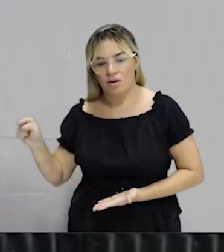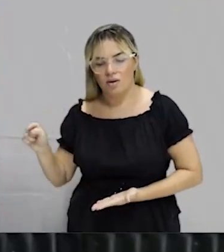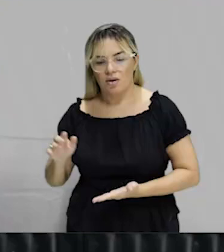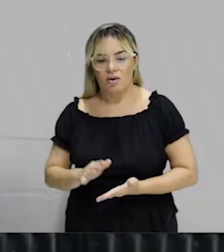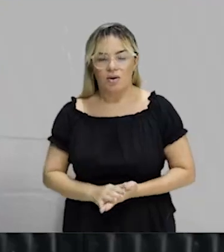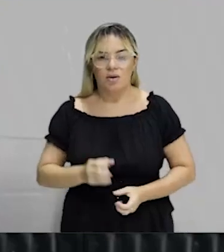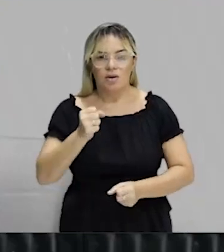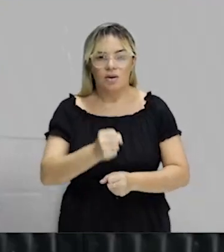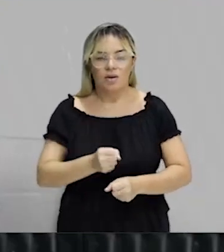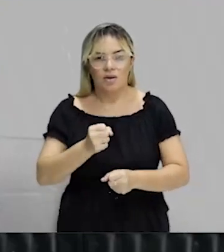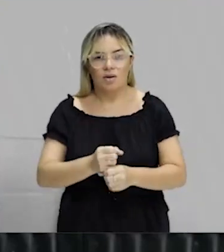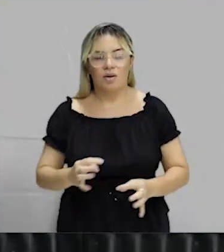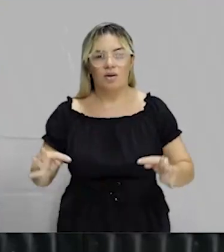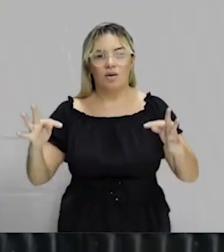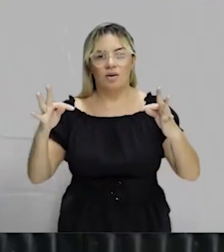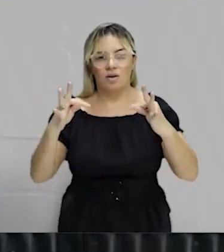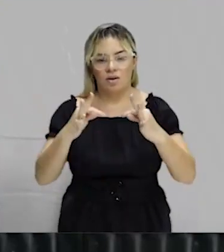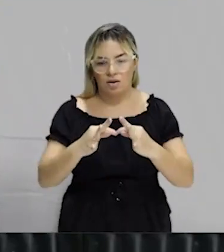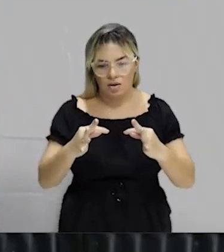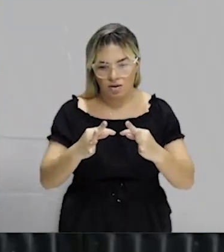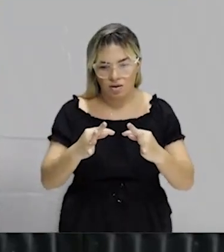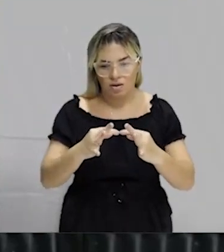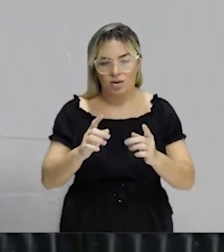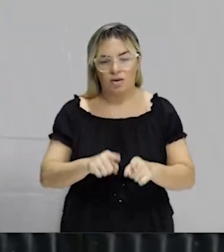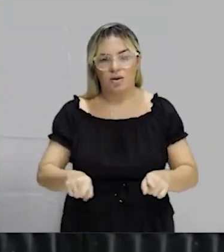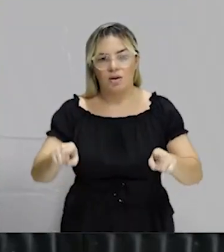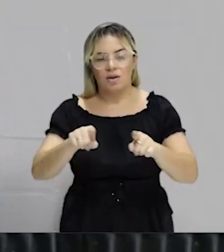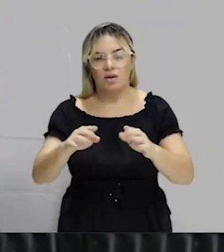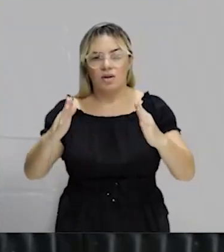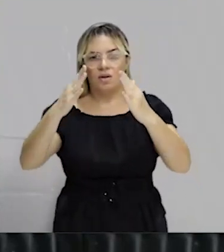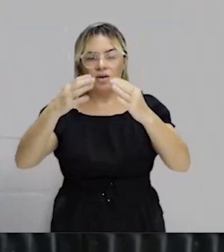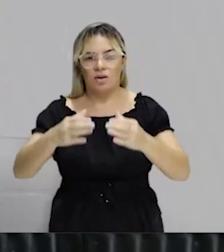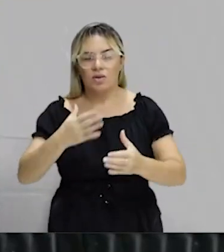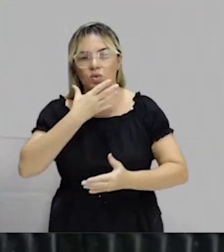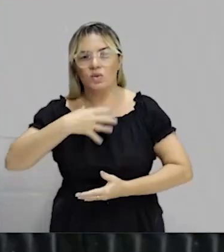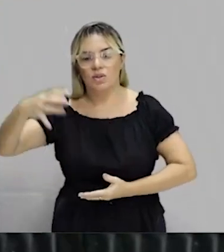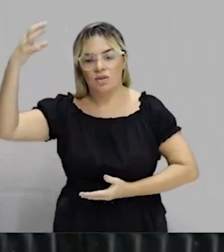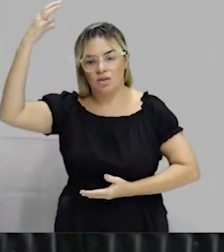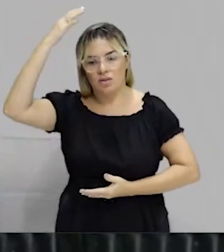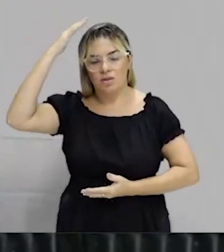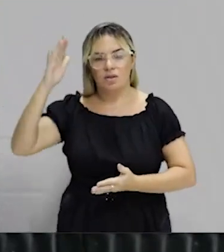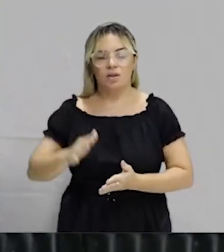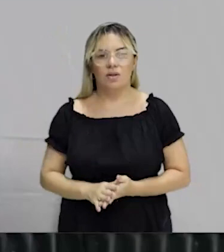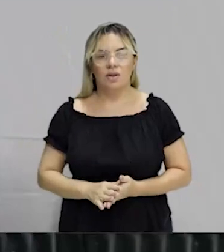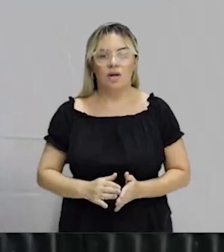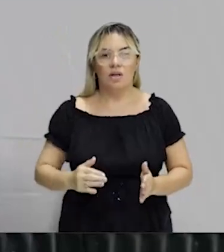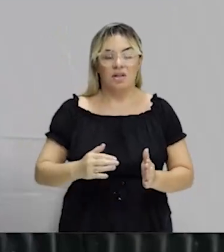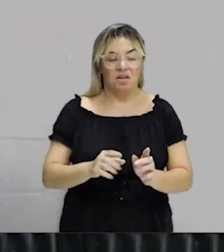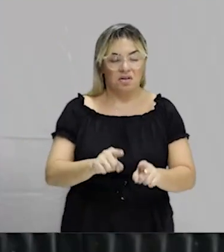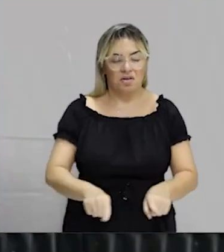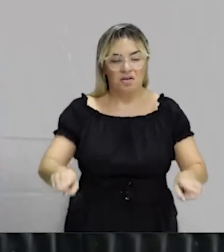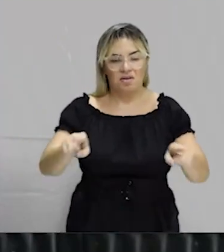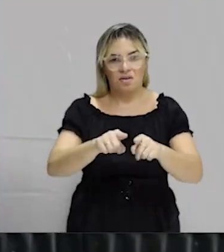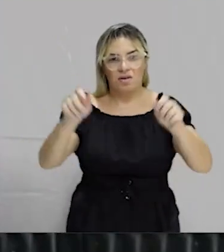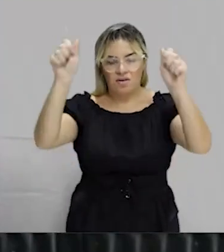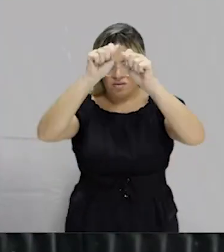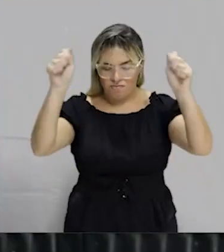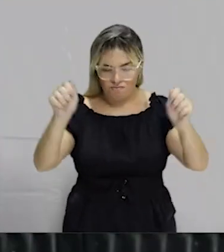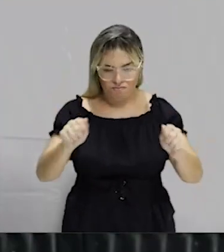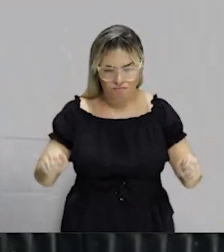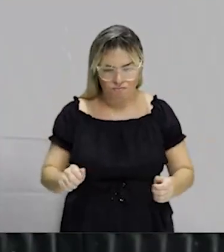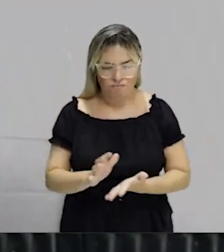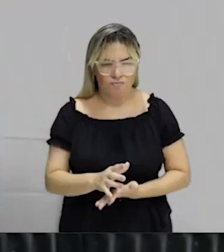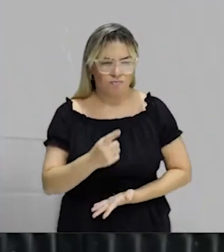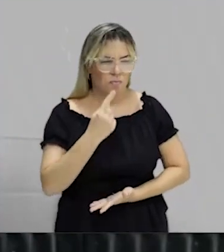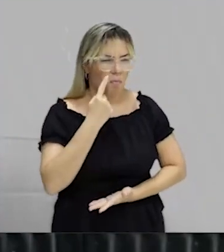a construção dos templos, a construção dos palácios e até mesmo as esculturas. Então, quando você